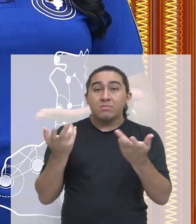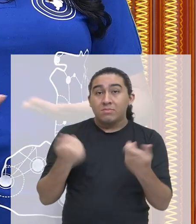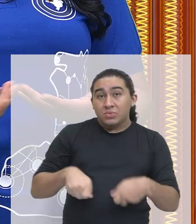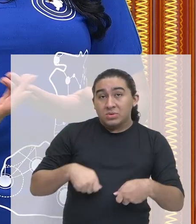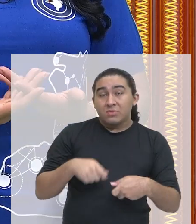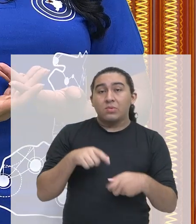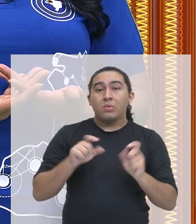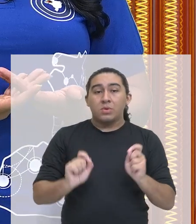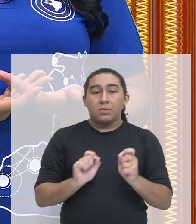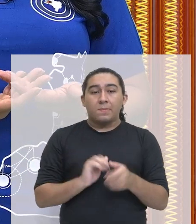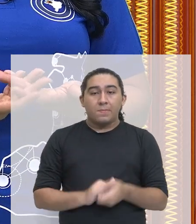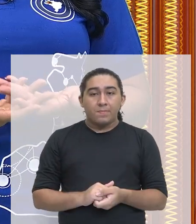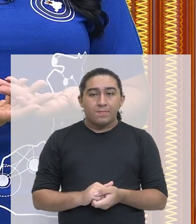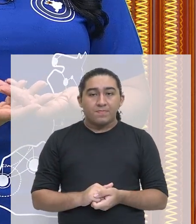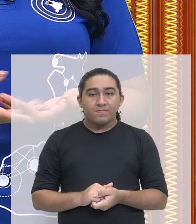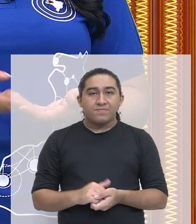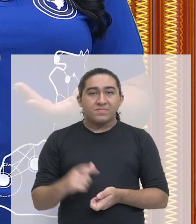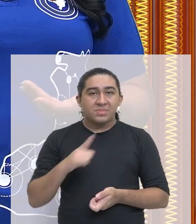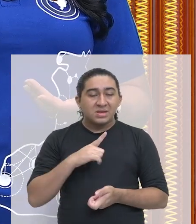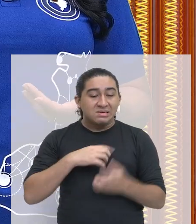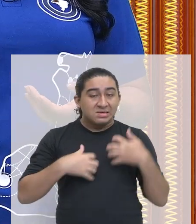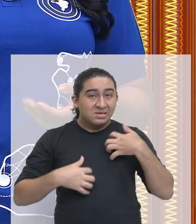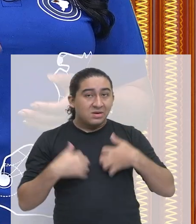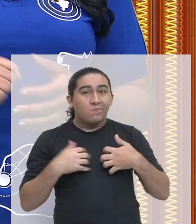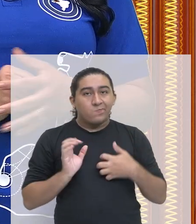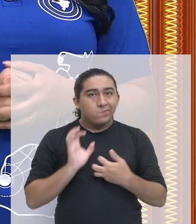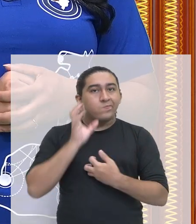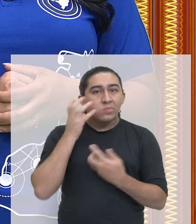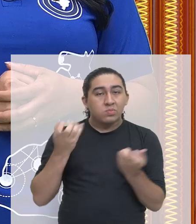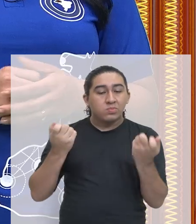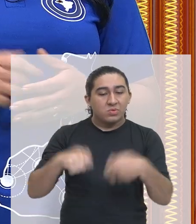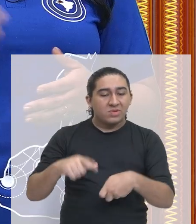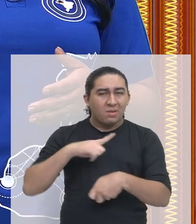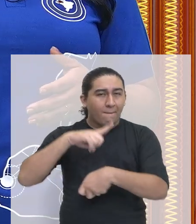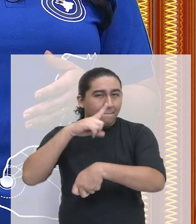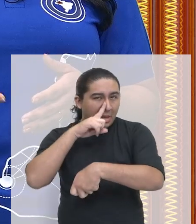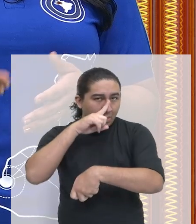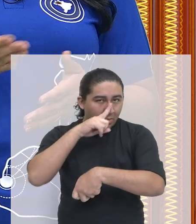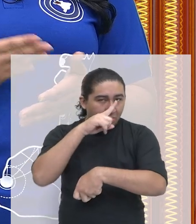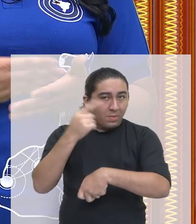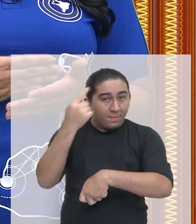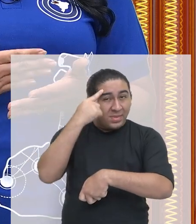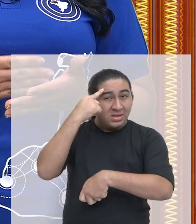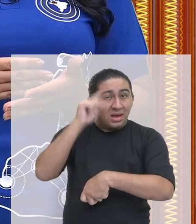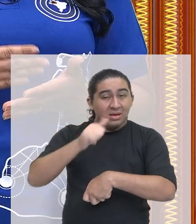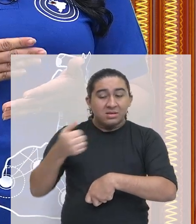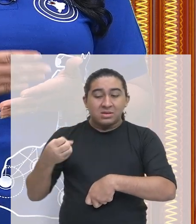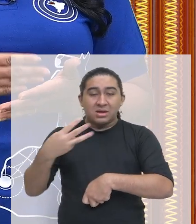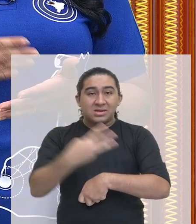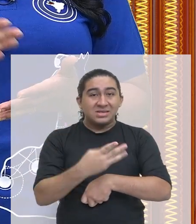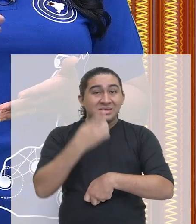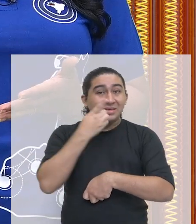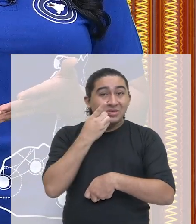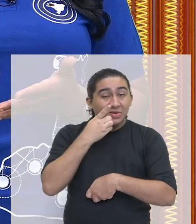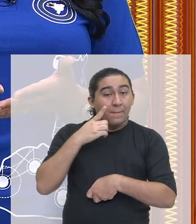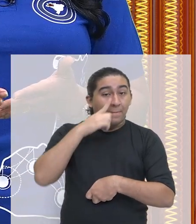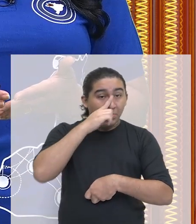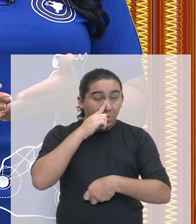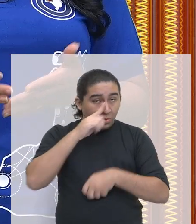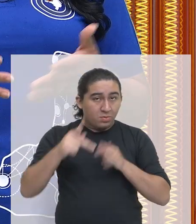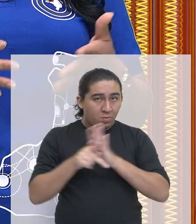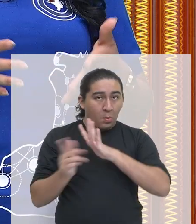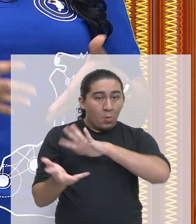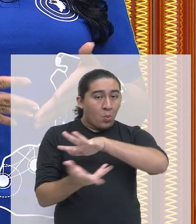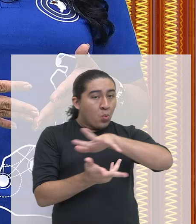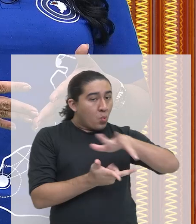ali um momento de tensão. E é justamente que vão ser chamados de 13 dias de tensão